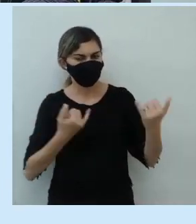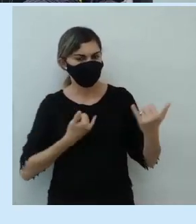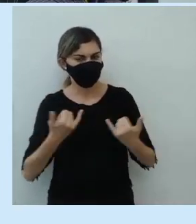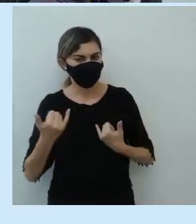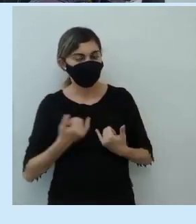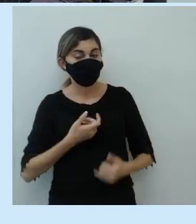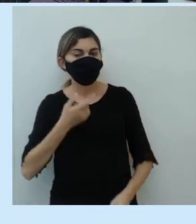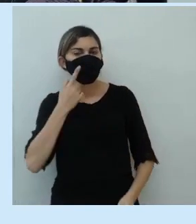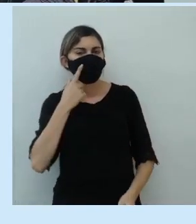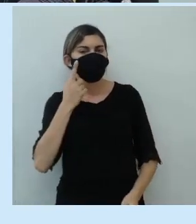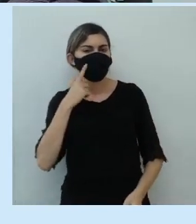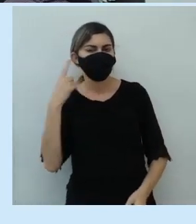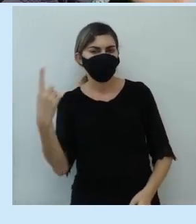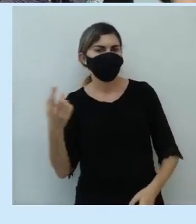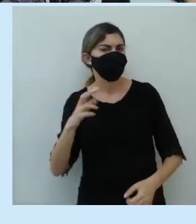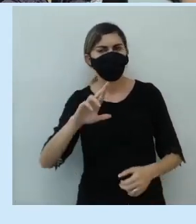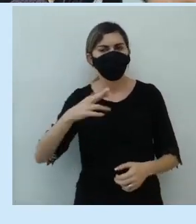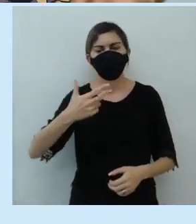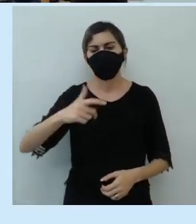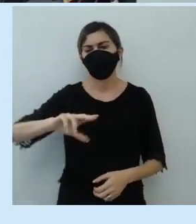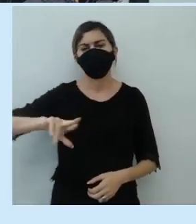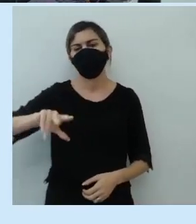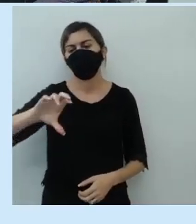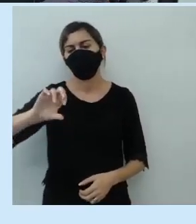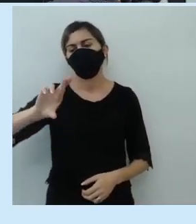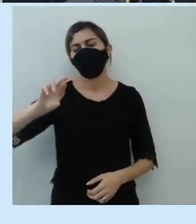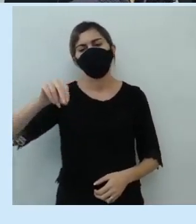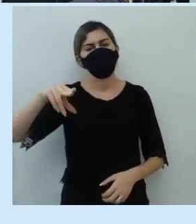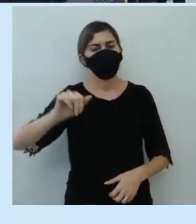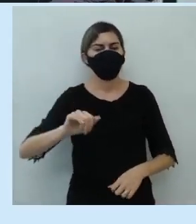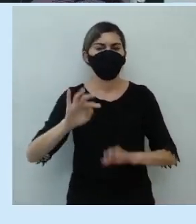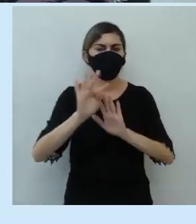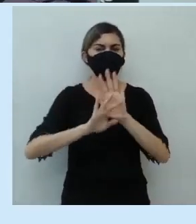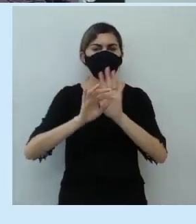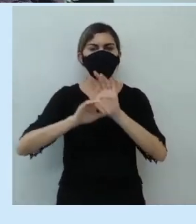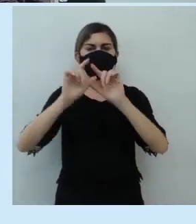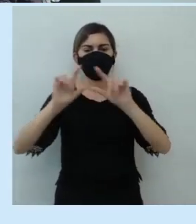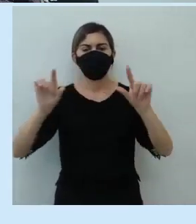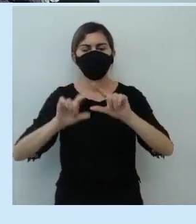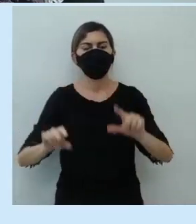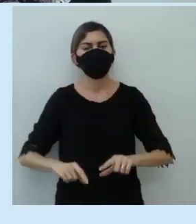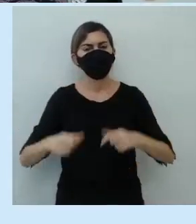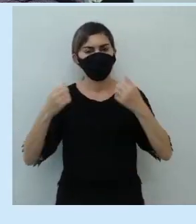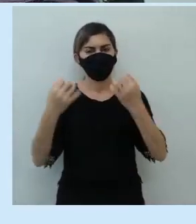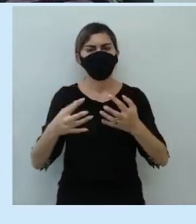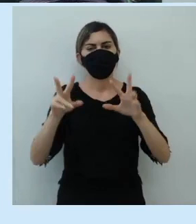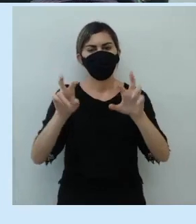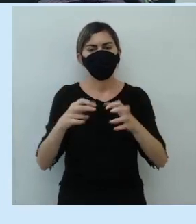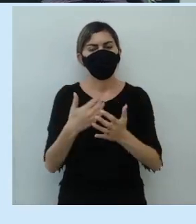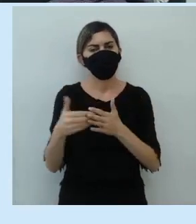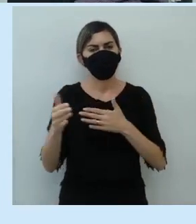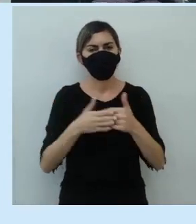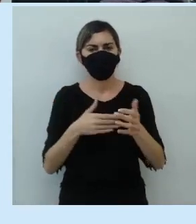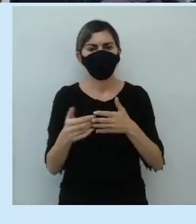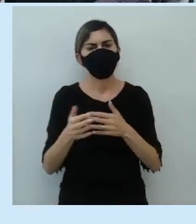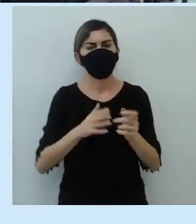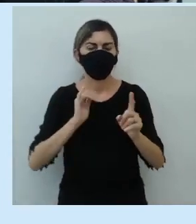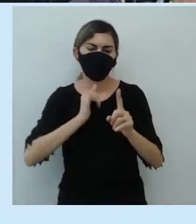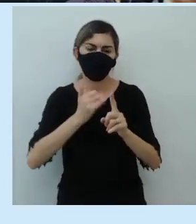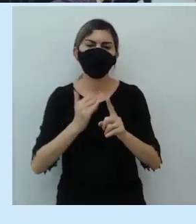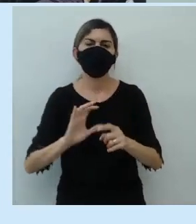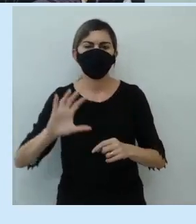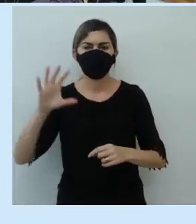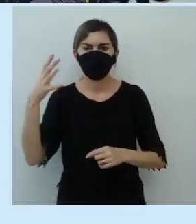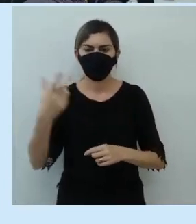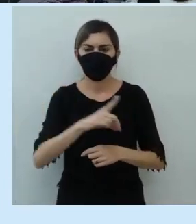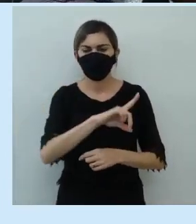que aí não podia ser uma crônica. Uma crônica é um texto em prosa em que se trata de um assunto qualquer, contando um fato corriqueiro